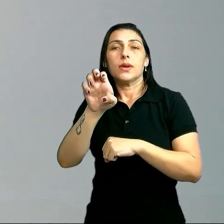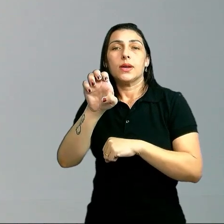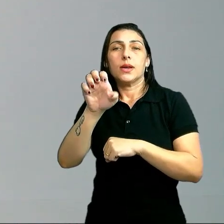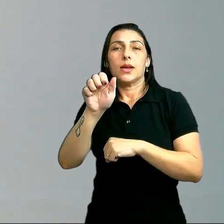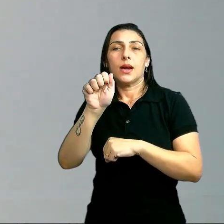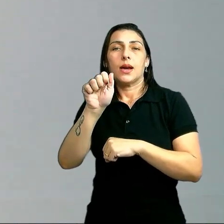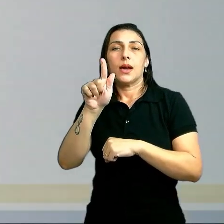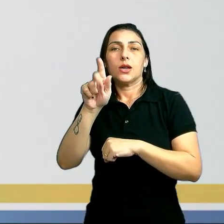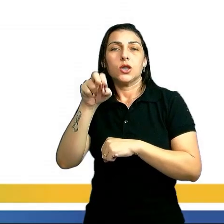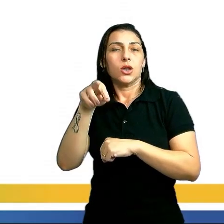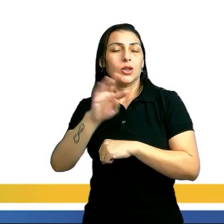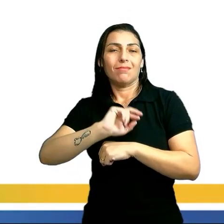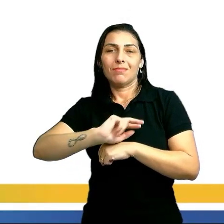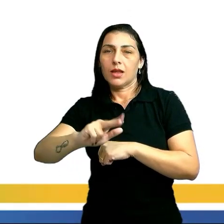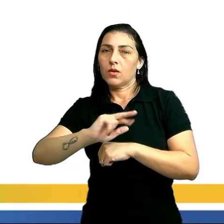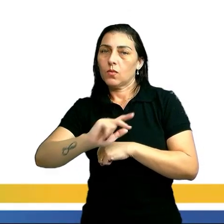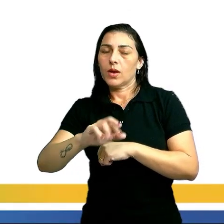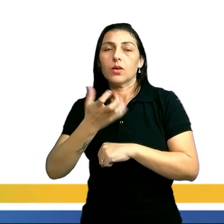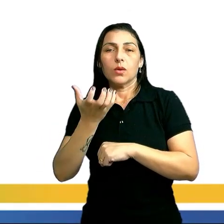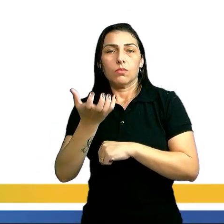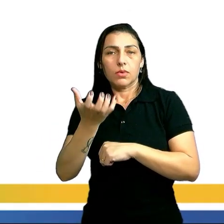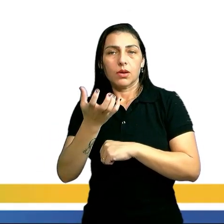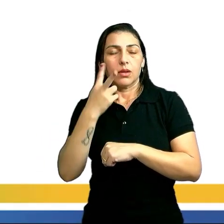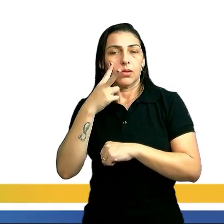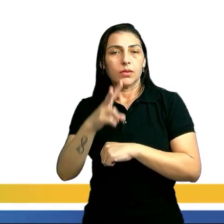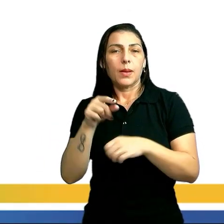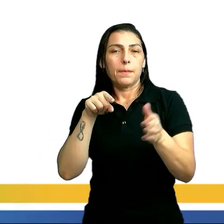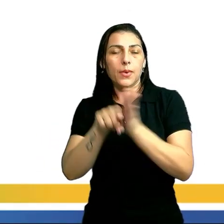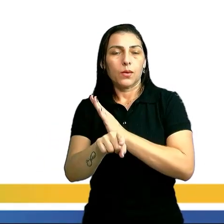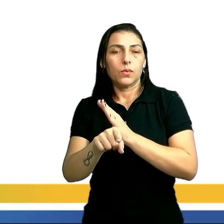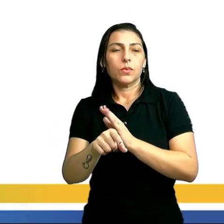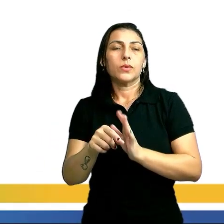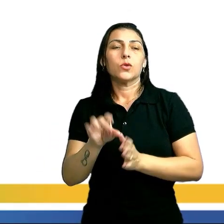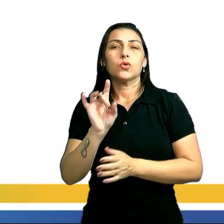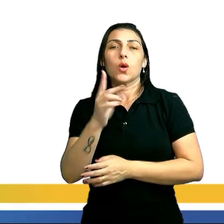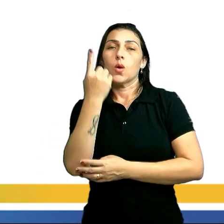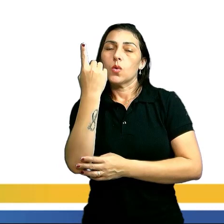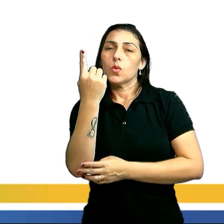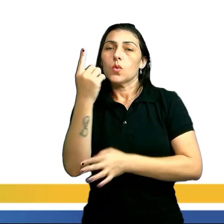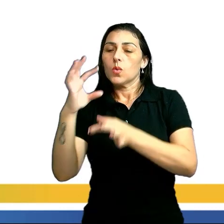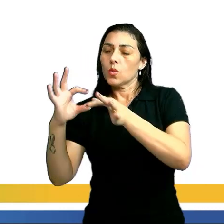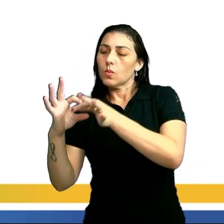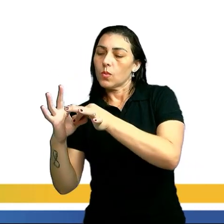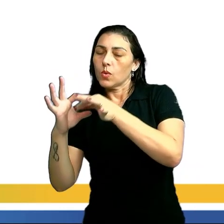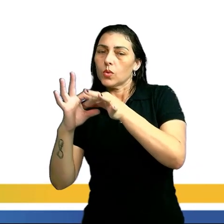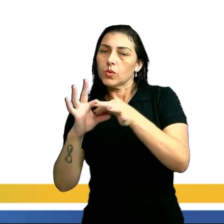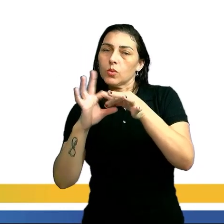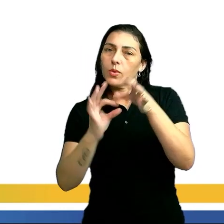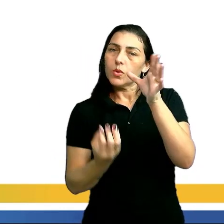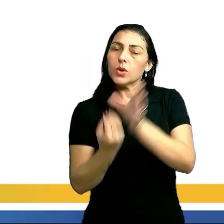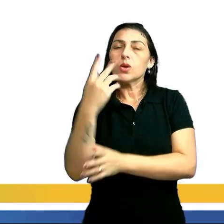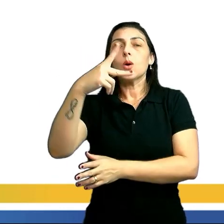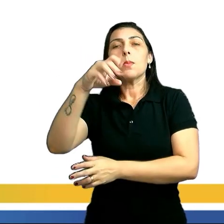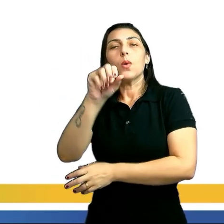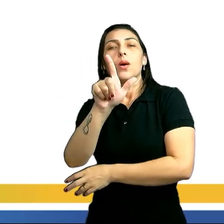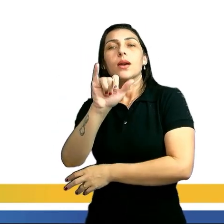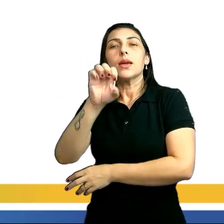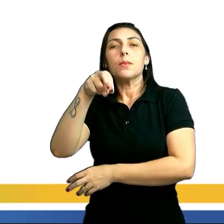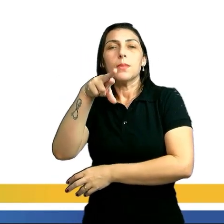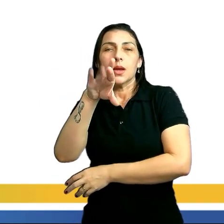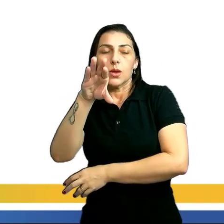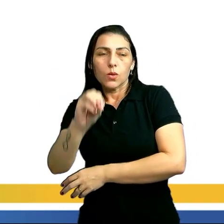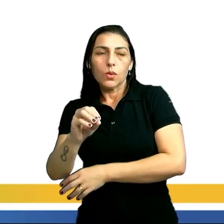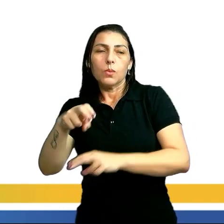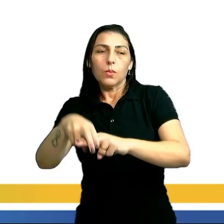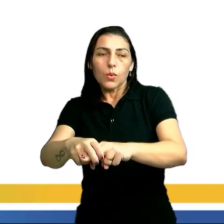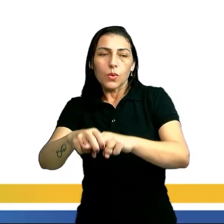que não é o caso da reação aqui em tela. Tá? Vocês têm apenas um monômero dando origem ao polímero. Então, por isso